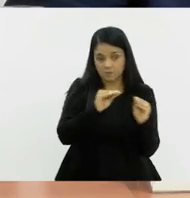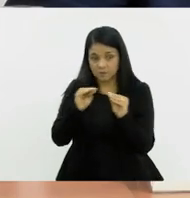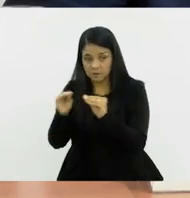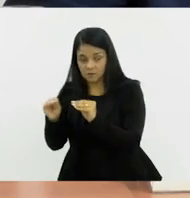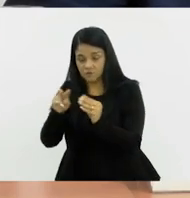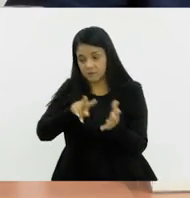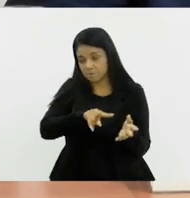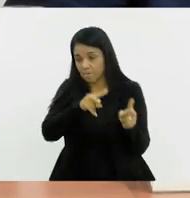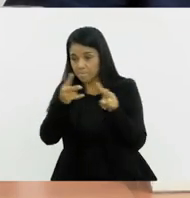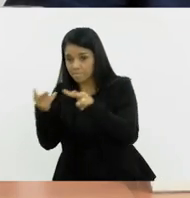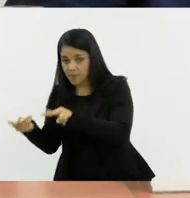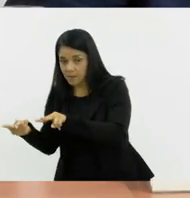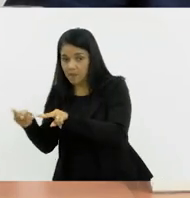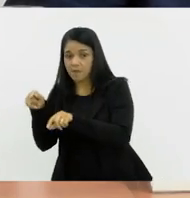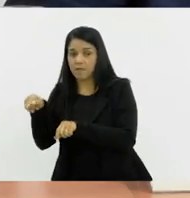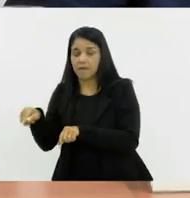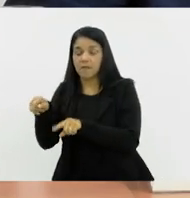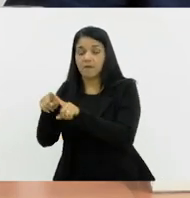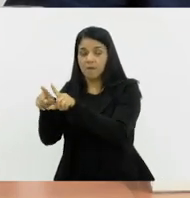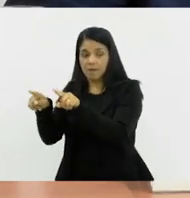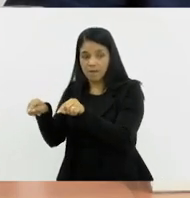pessoas